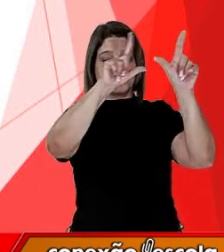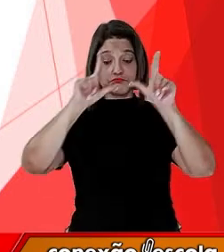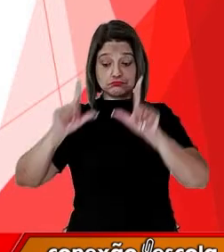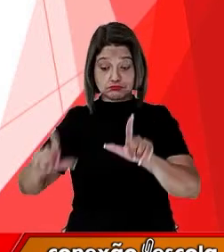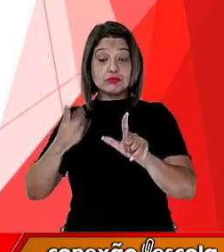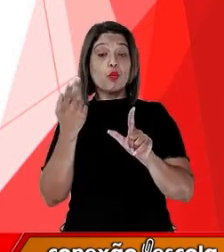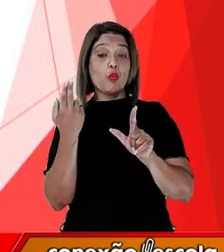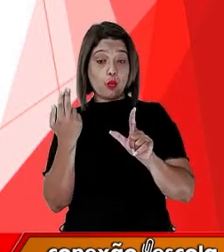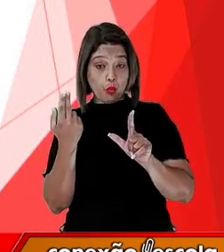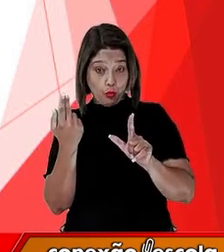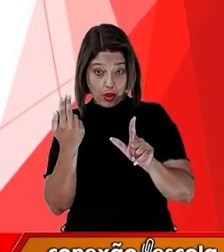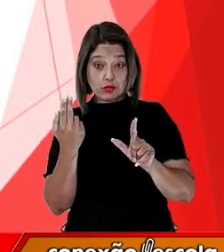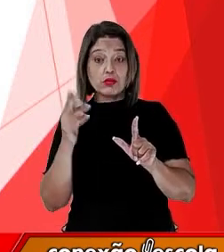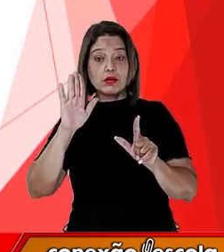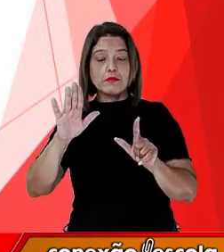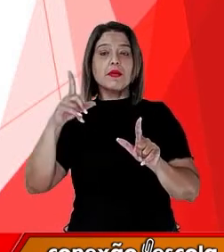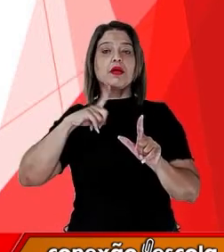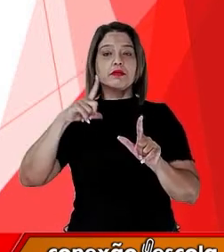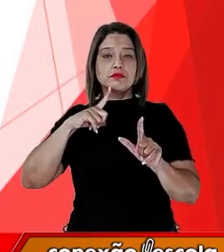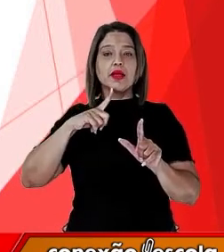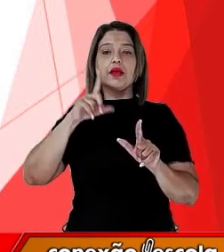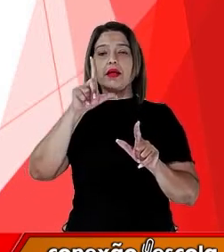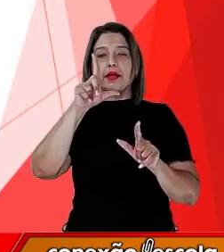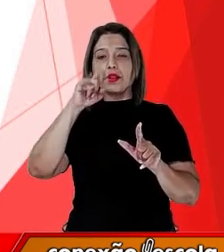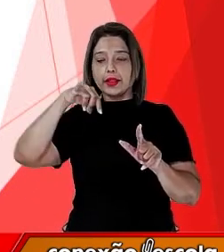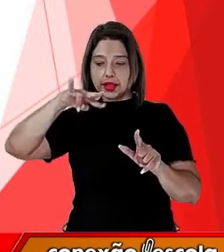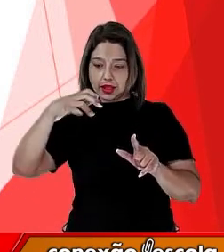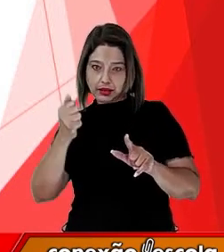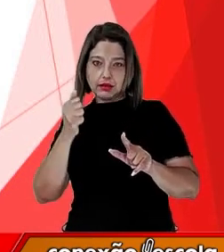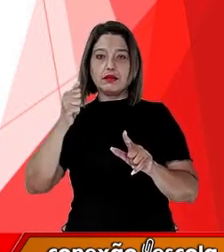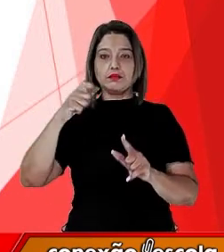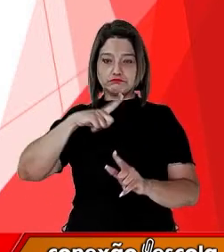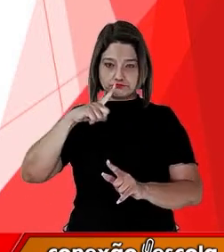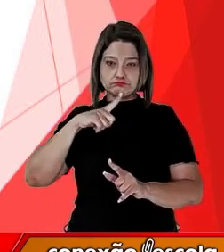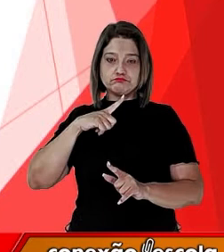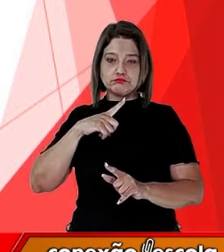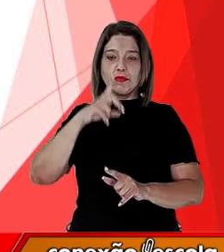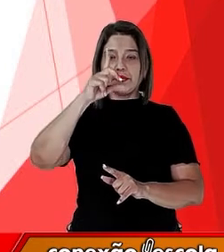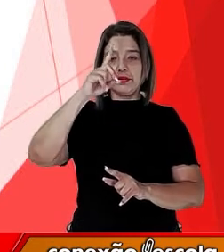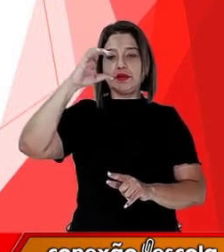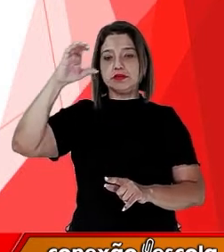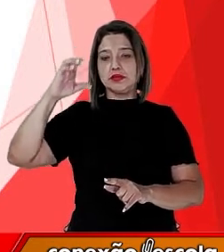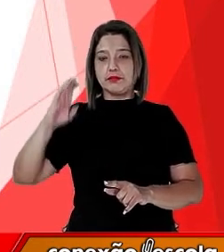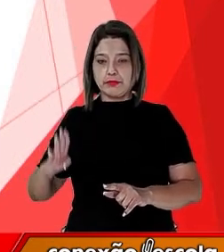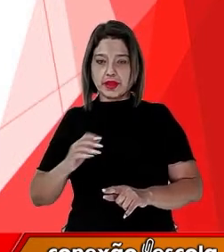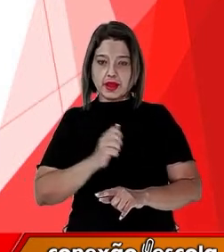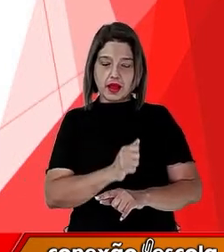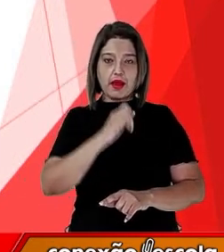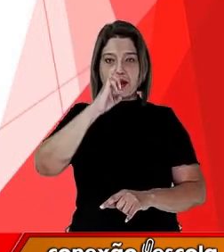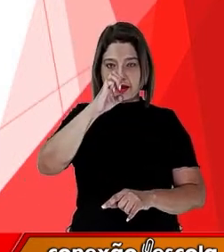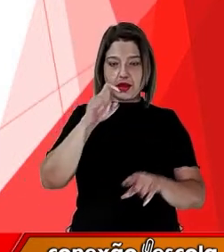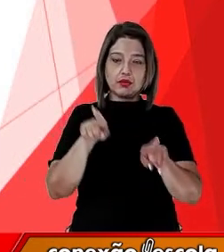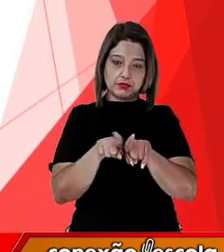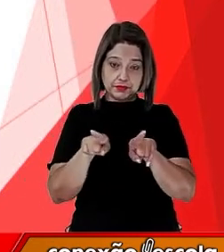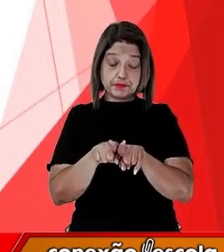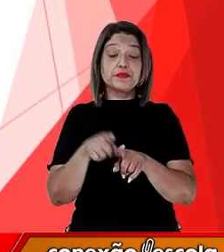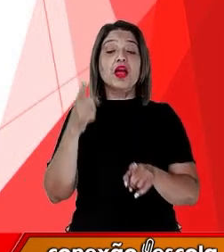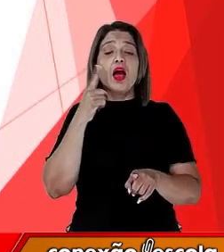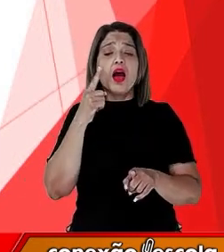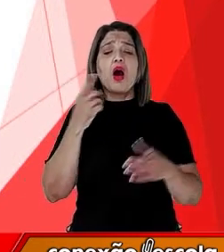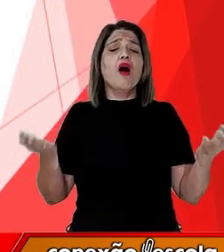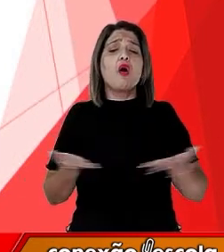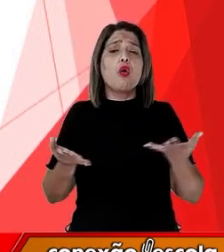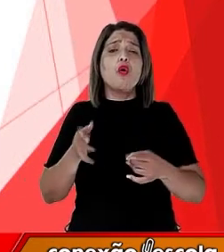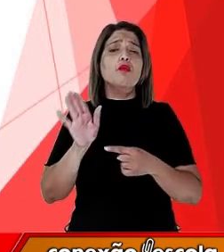com todos esses elementos linha. A', B', C', D', E'. Qual desses vetores aqui abaixo